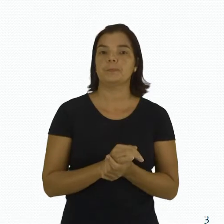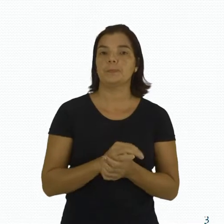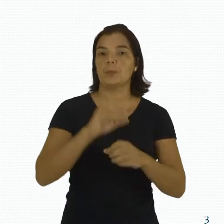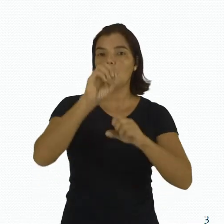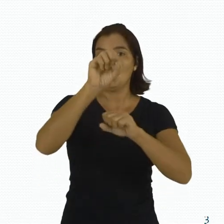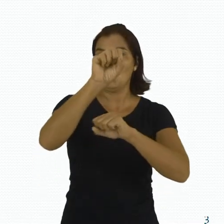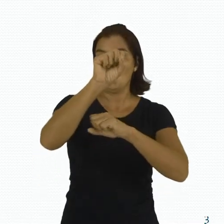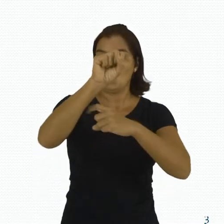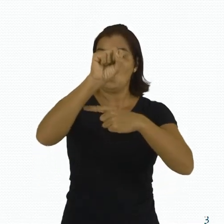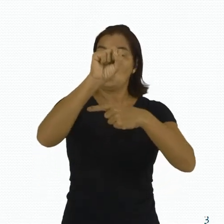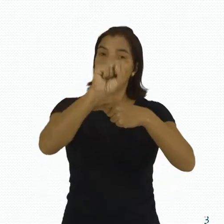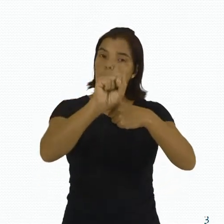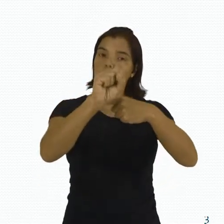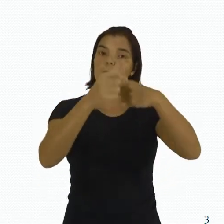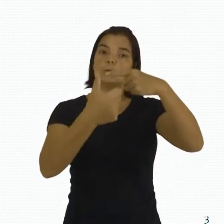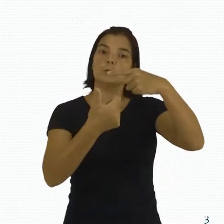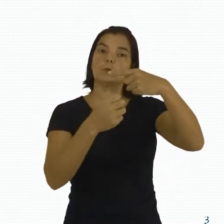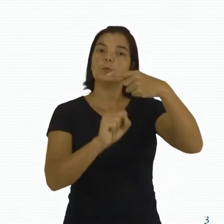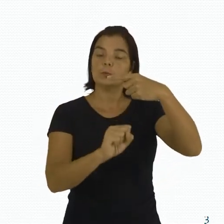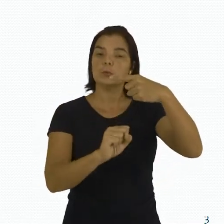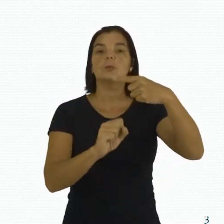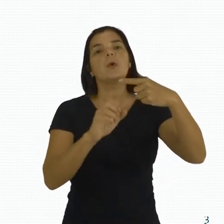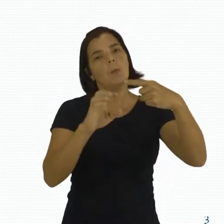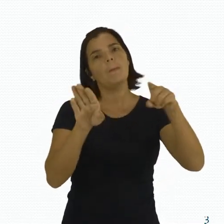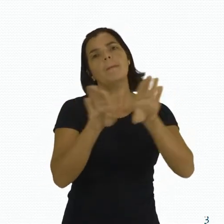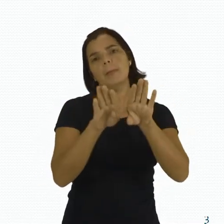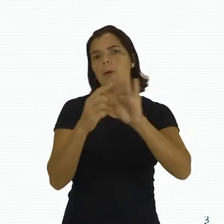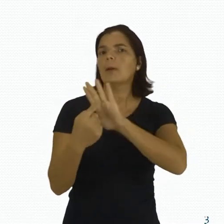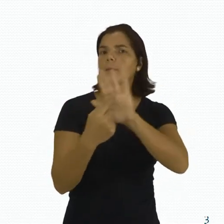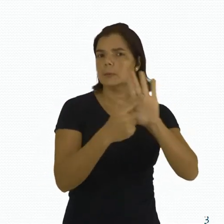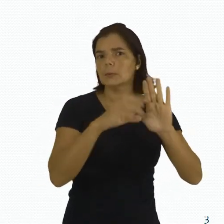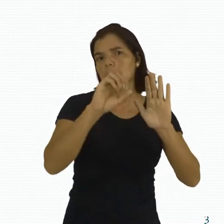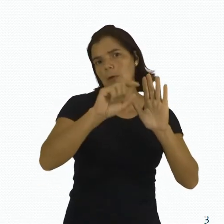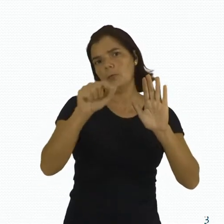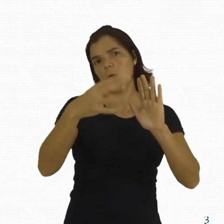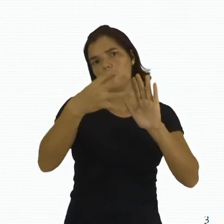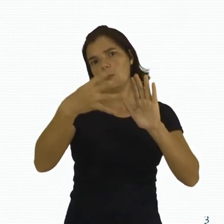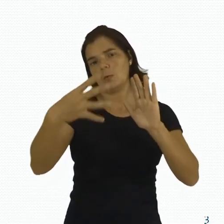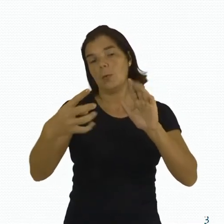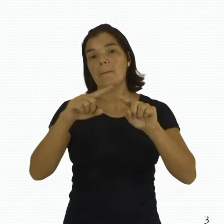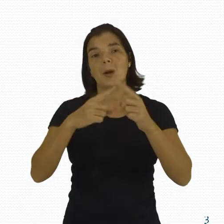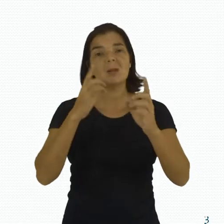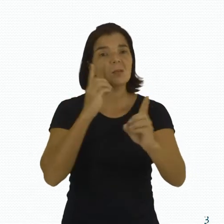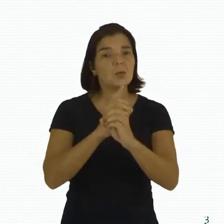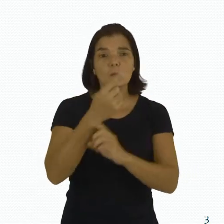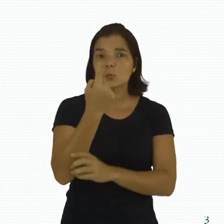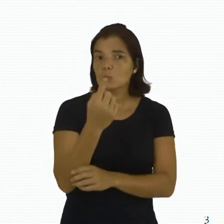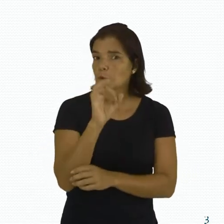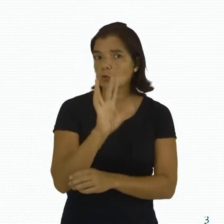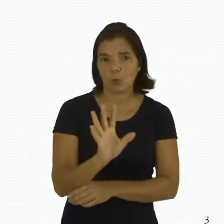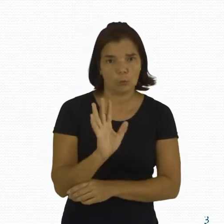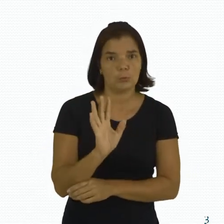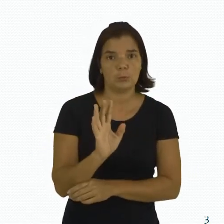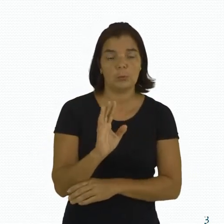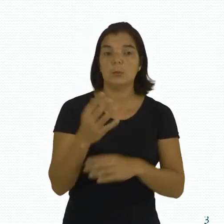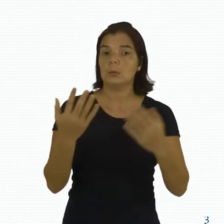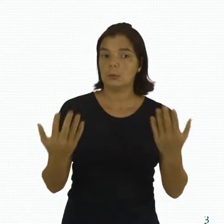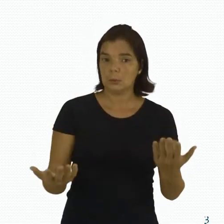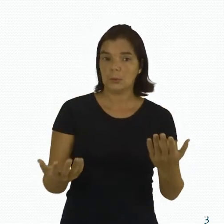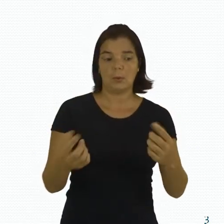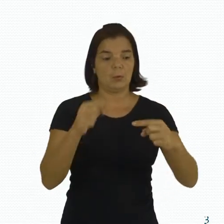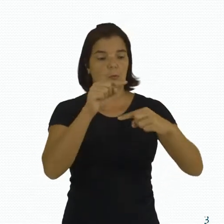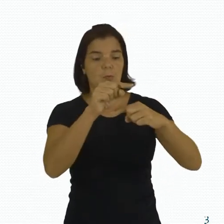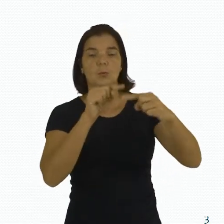8 sobre 18 também representaria 0,444. Mas eu estou interessado em encontrar só uma, já é o suficiente. Então,